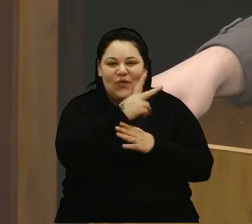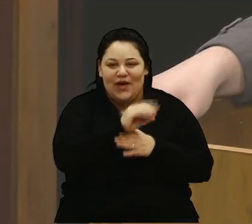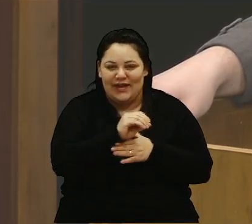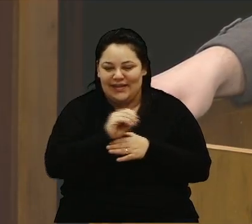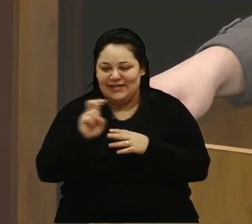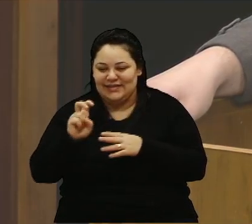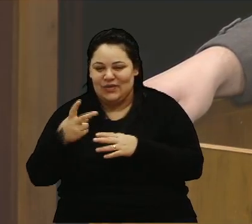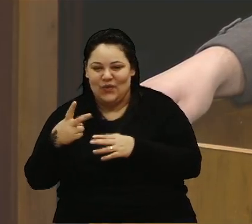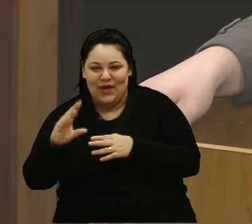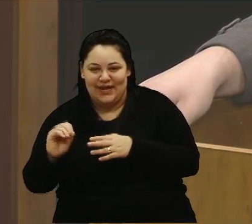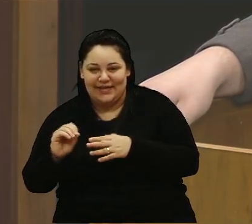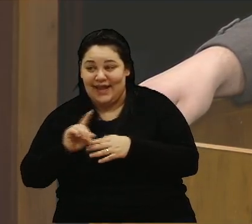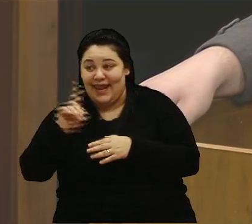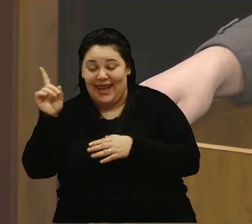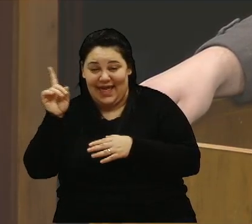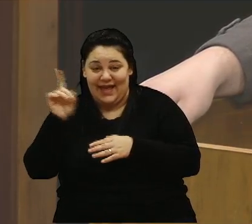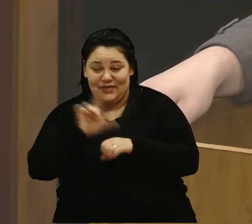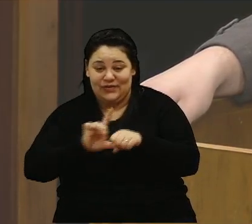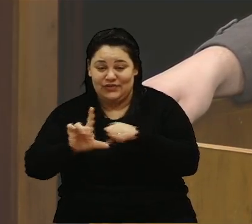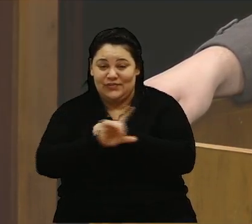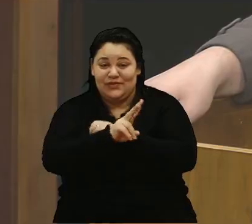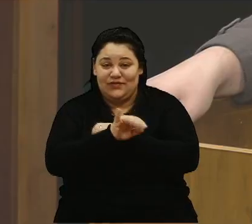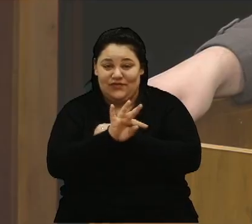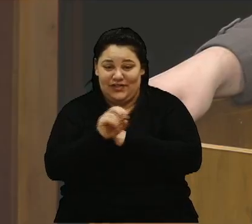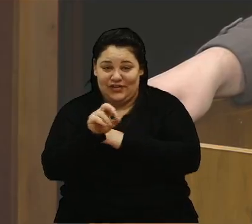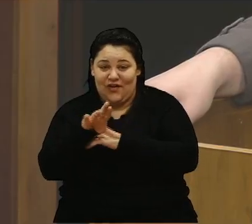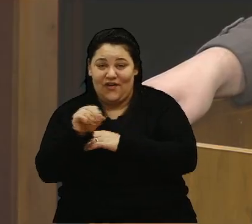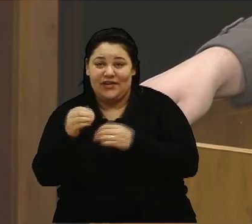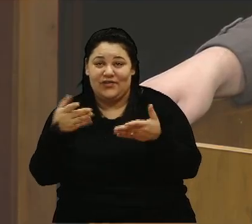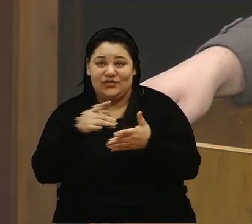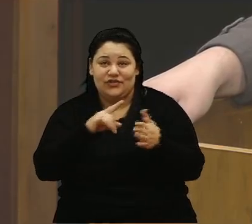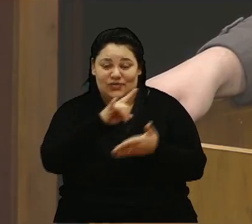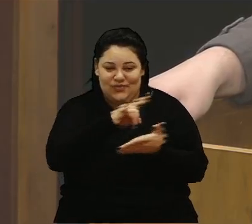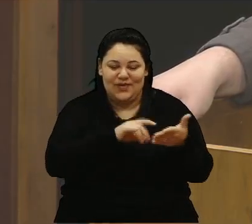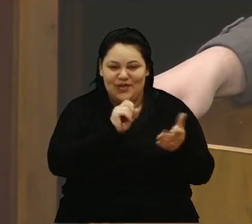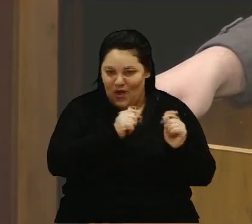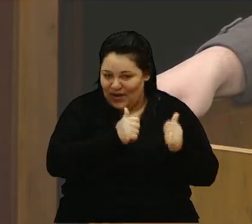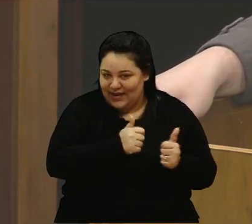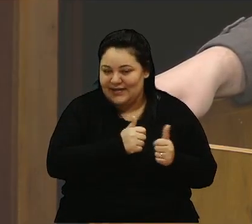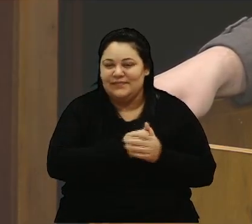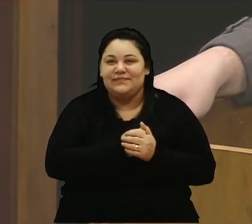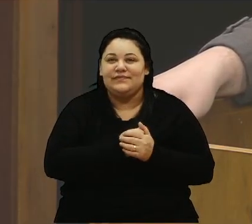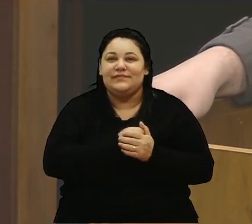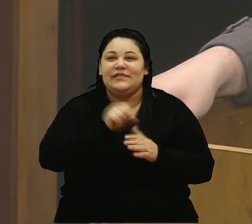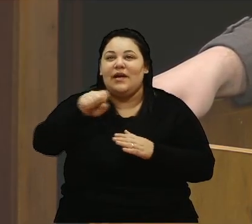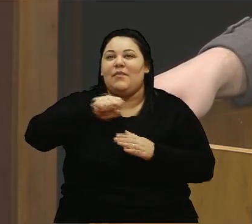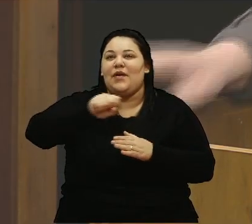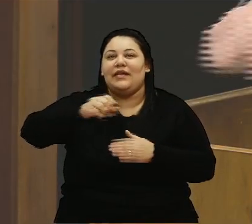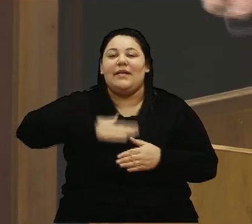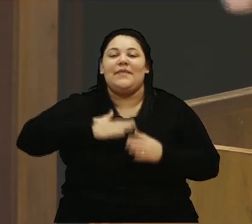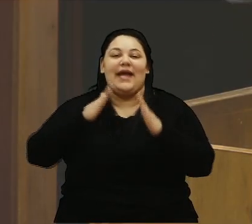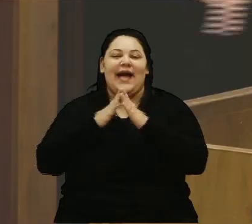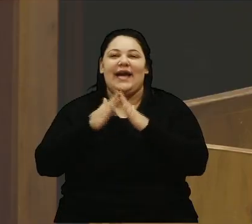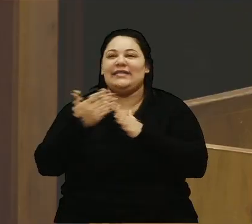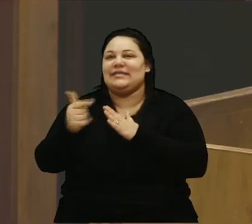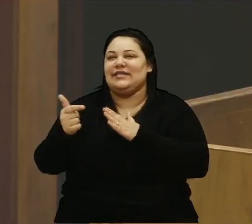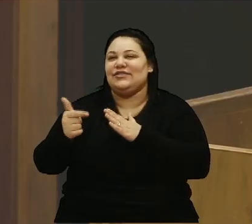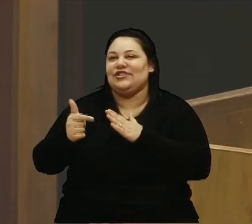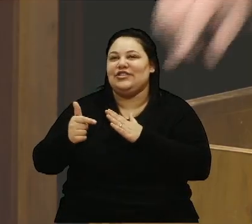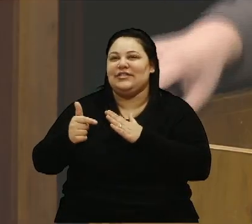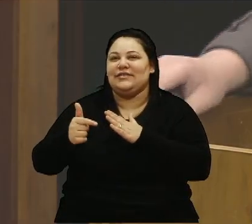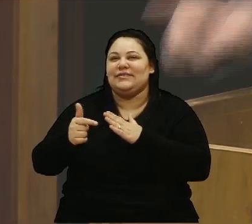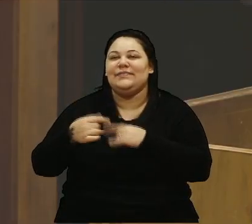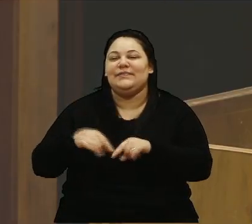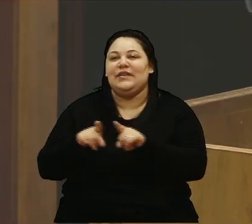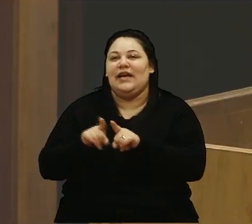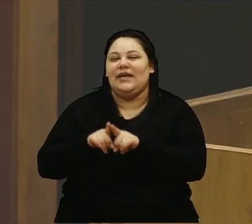no loteamento Vitória, que hoje está regularizado, mas na época que eu estava lá, era invasão ainda. Na porta da minha casa não tinha, nos cômodos da minha casa não tinha a